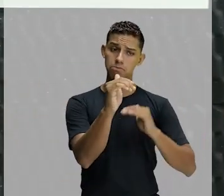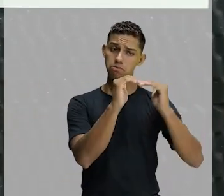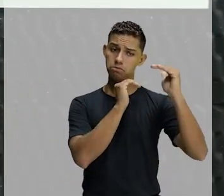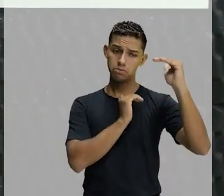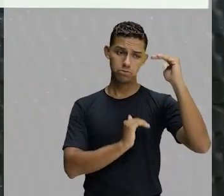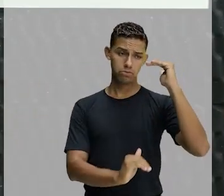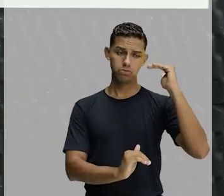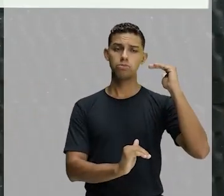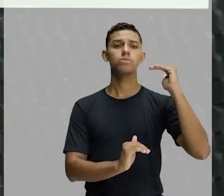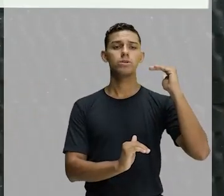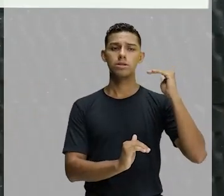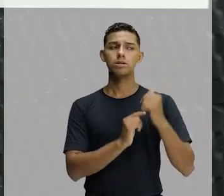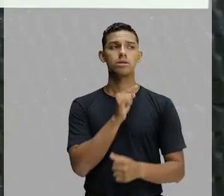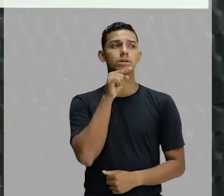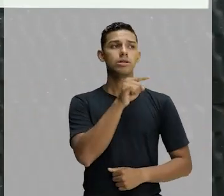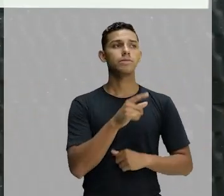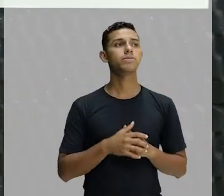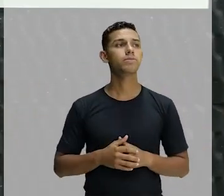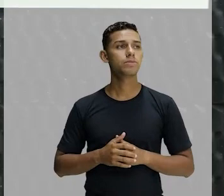um alelo